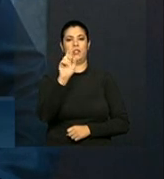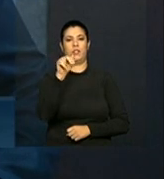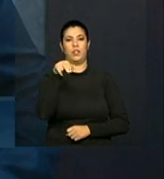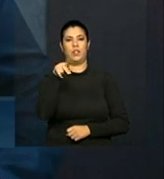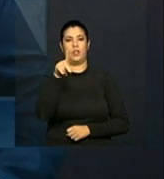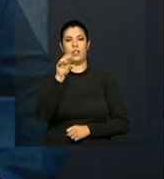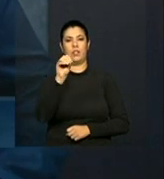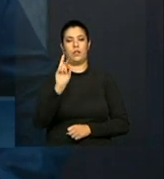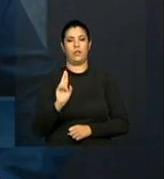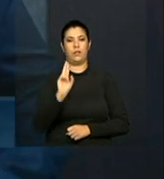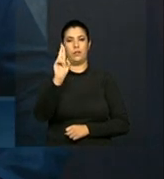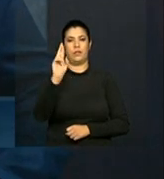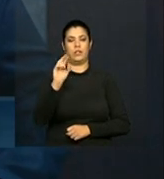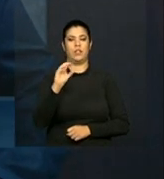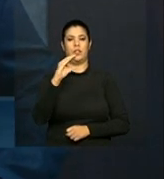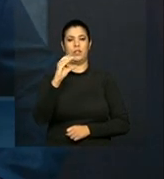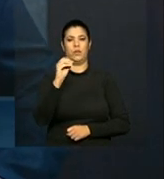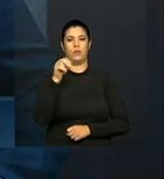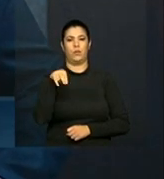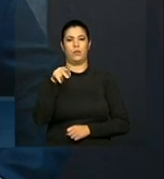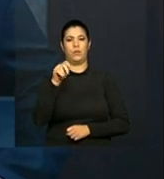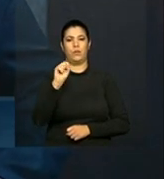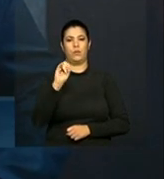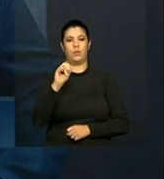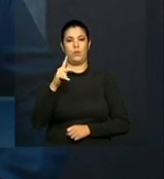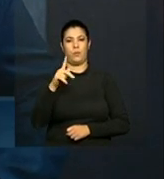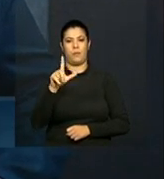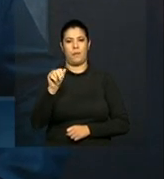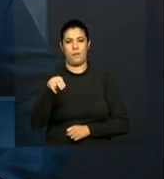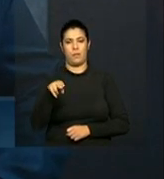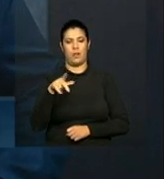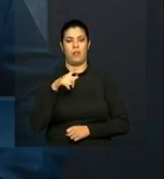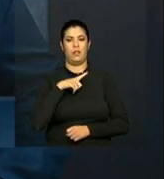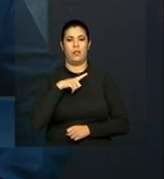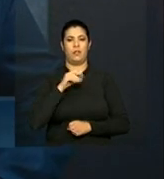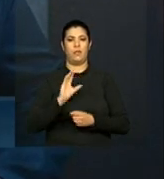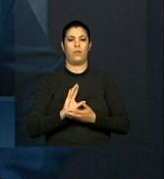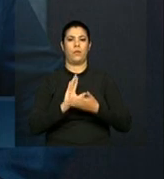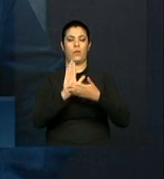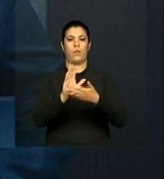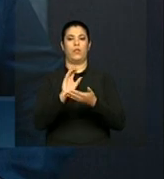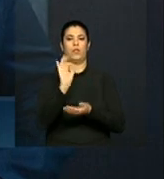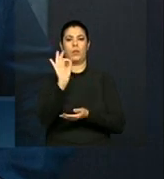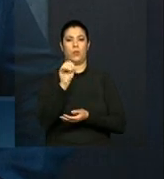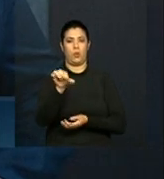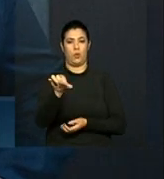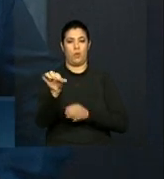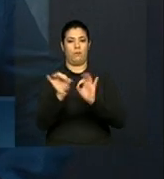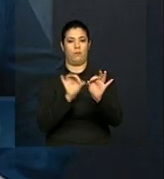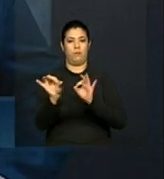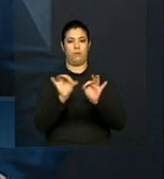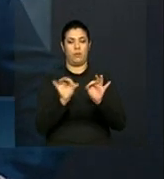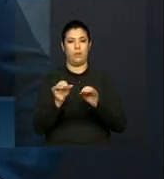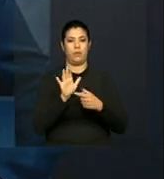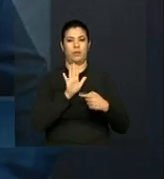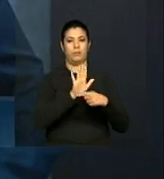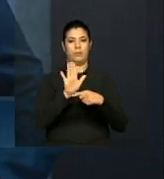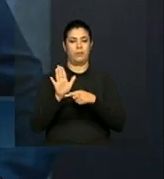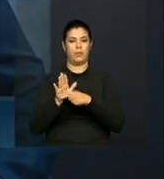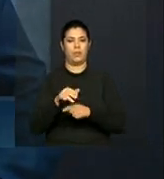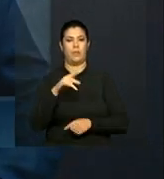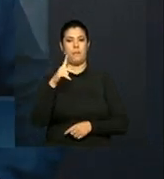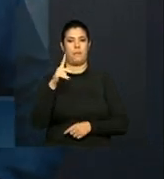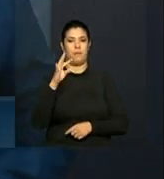Neto, para a entrega simbólica de nove planos plurianuais territoriais participativos. PTPS.